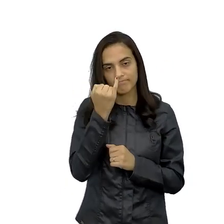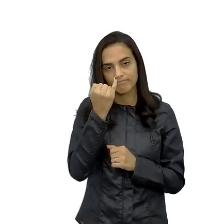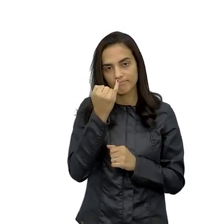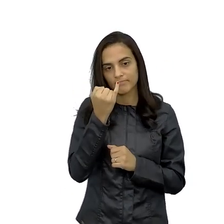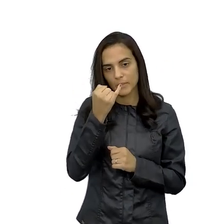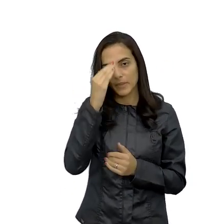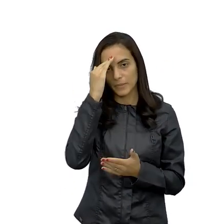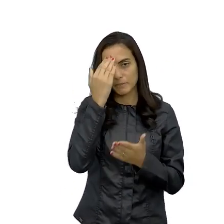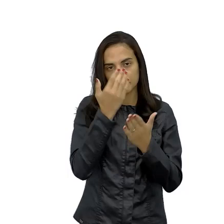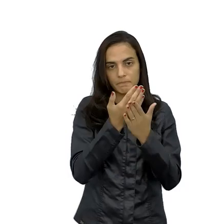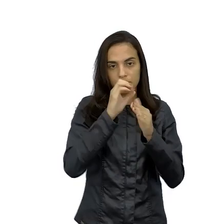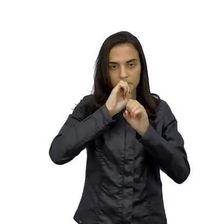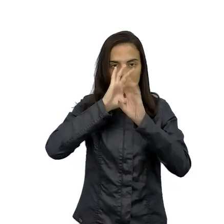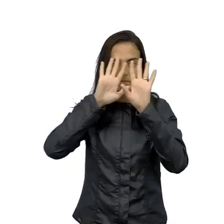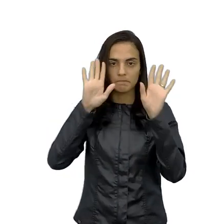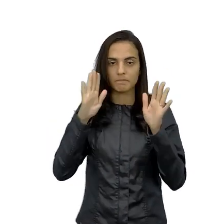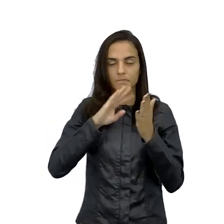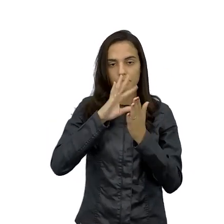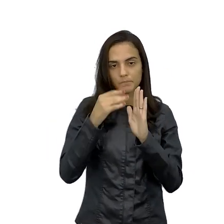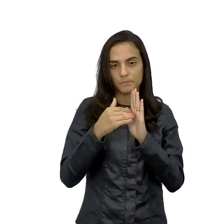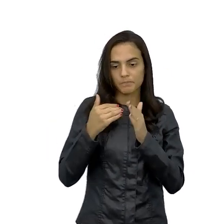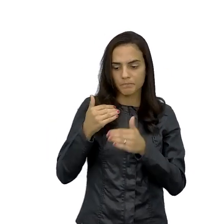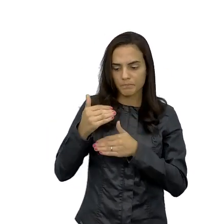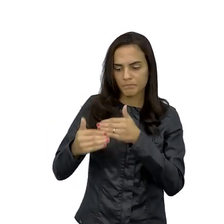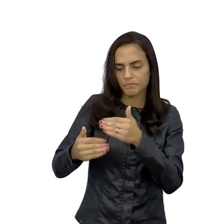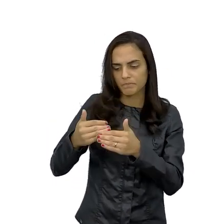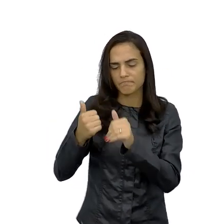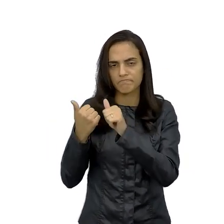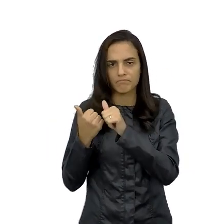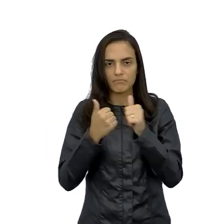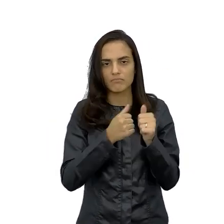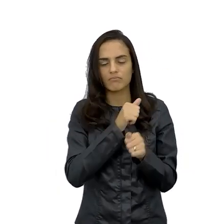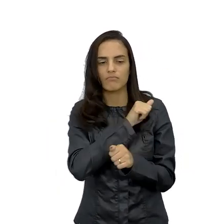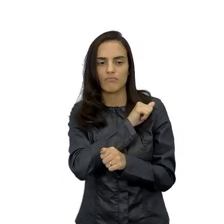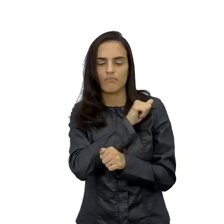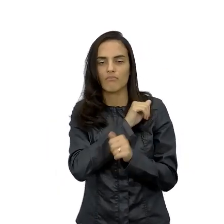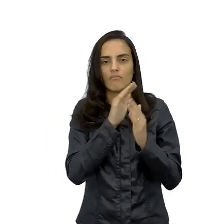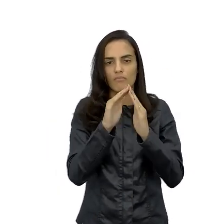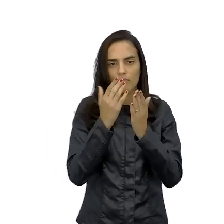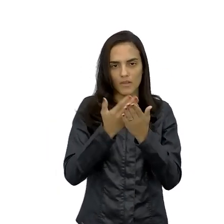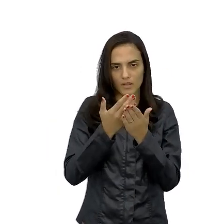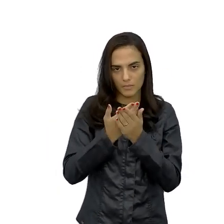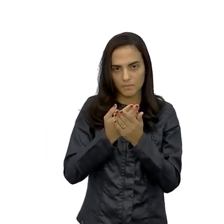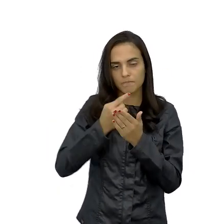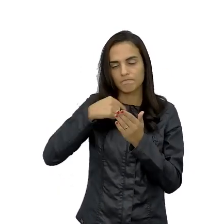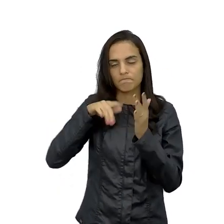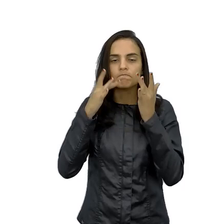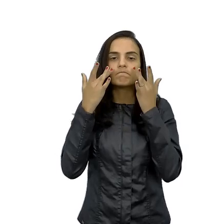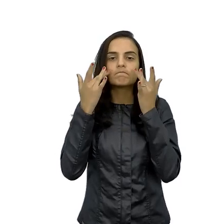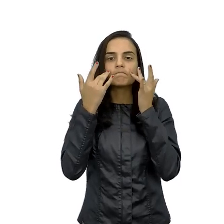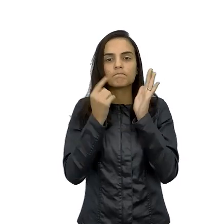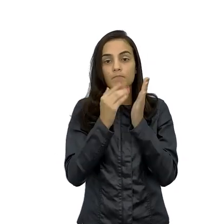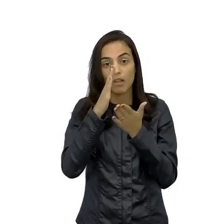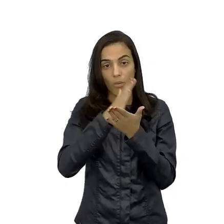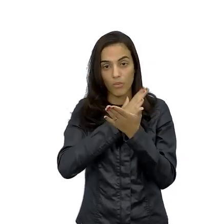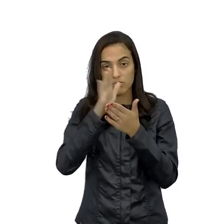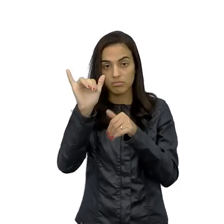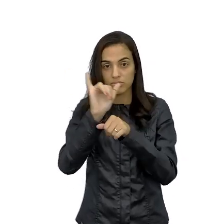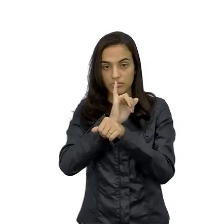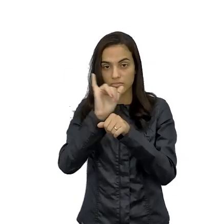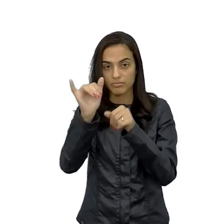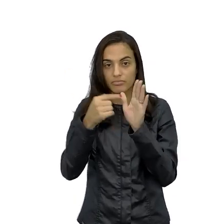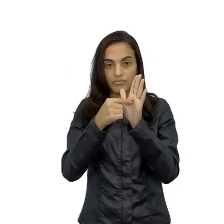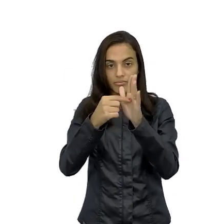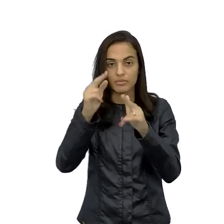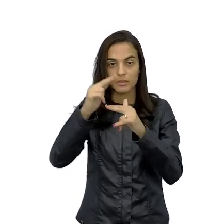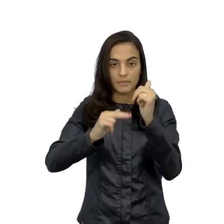a compreensão de todo o processo de acompanhamento dos alunos na escola. Né? Nós vamos apresentar alguns recursos e